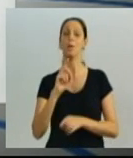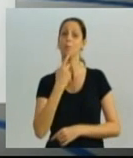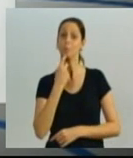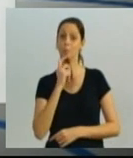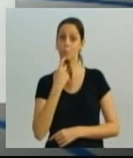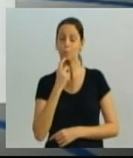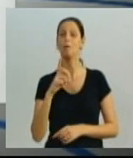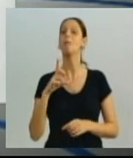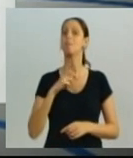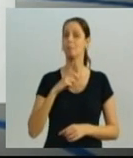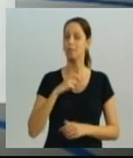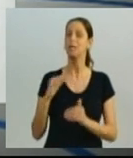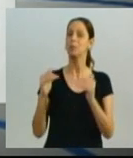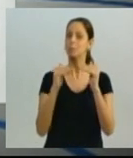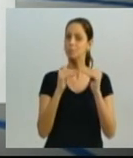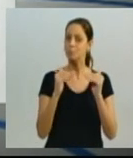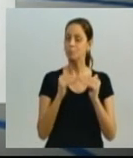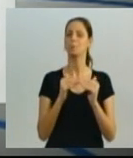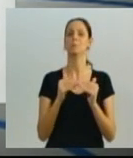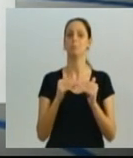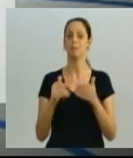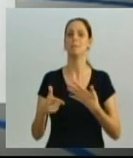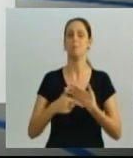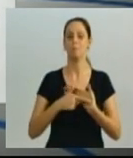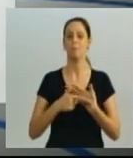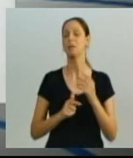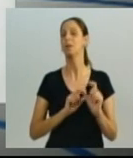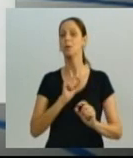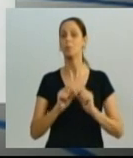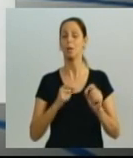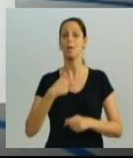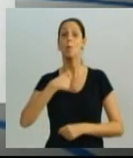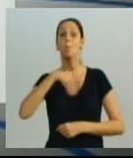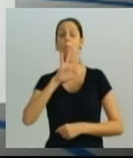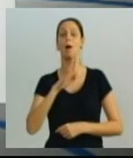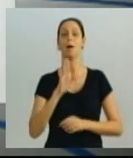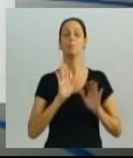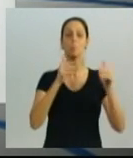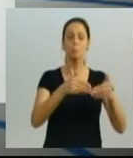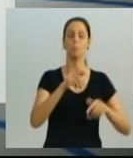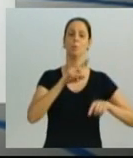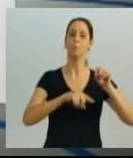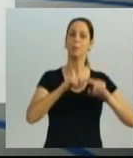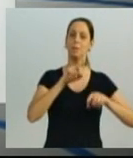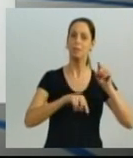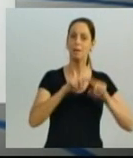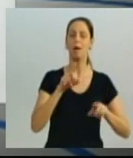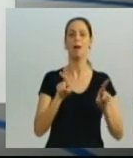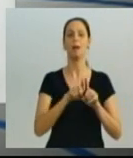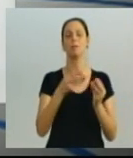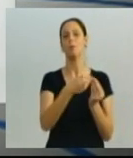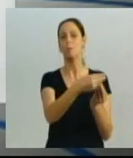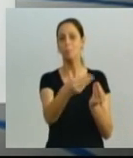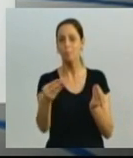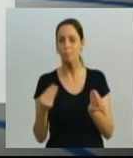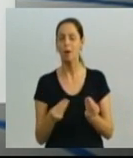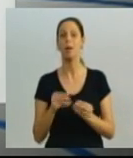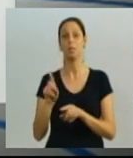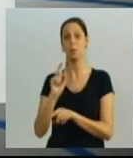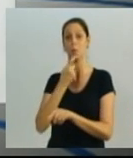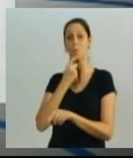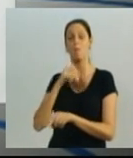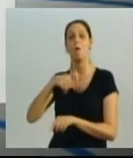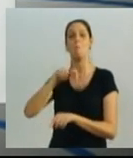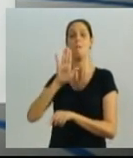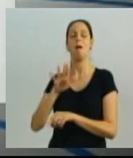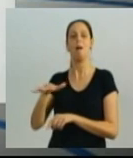tem este papel. Eu cuidei mais da parte de material, distribuição de material, e o vereador Robinho tratou mais